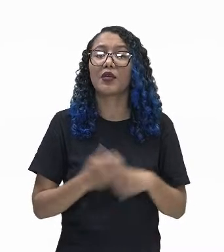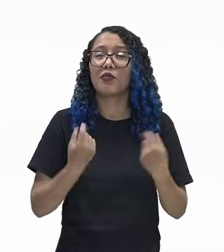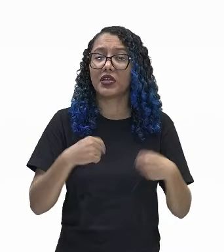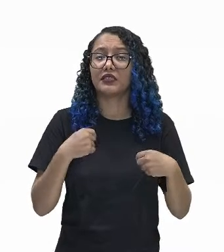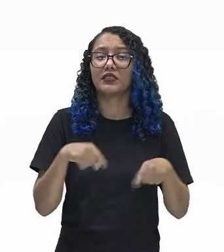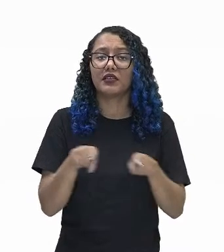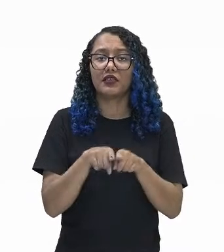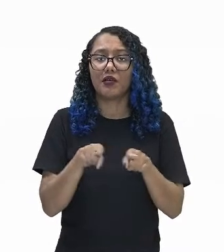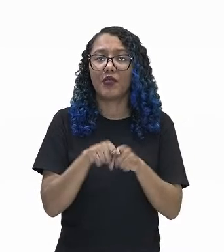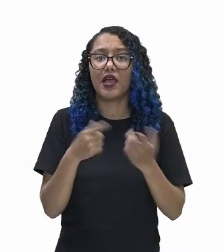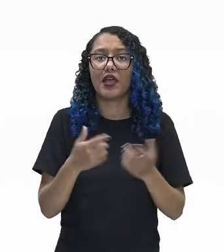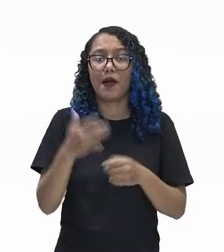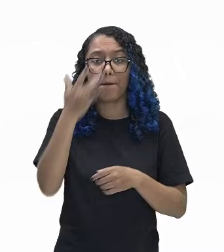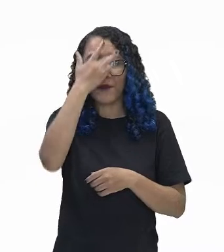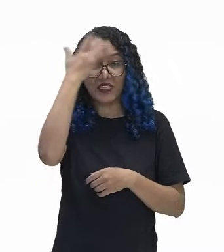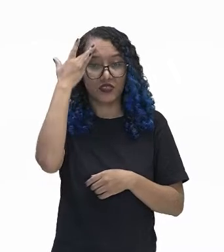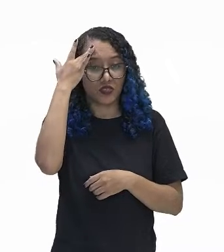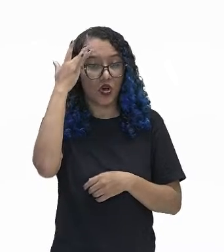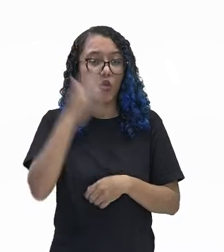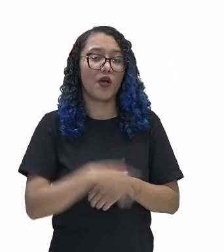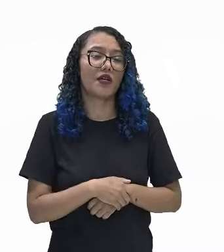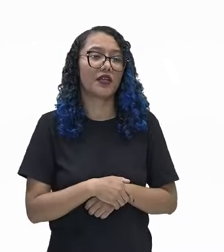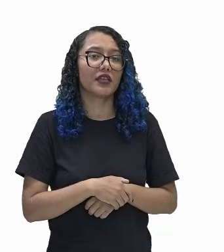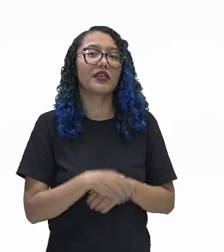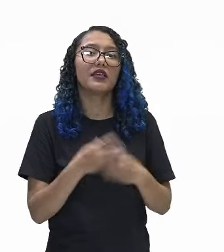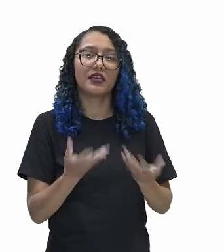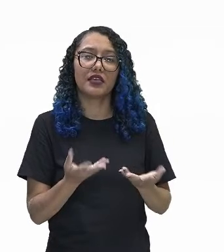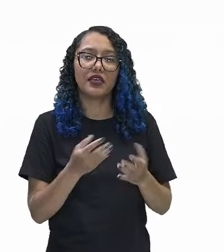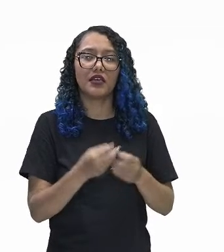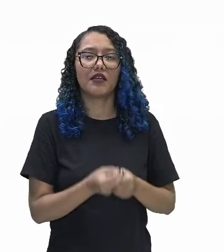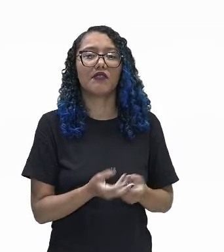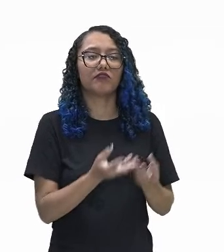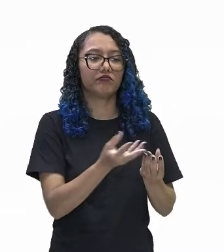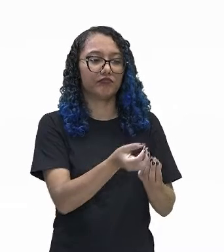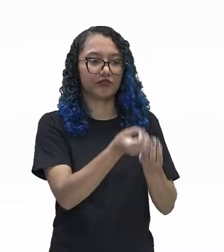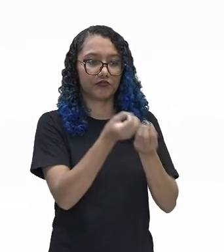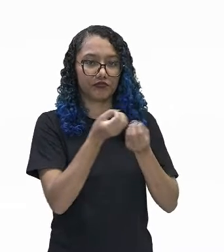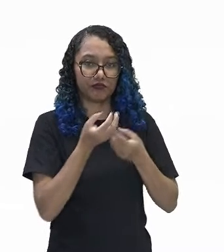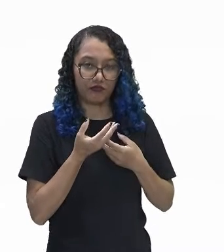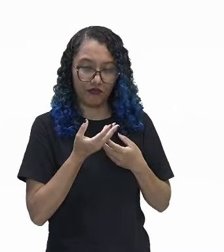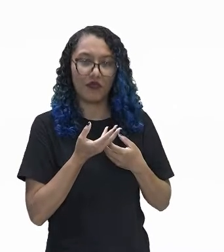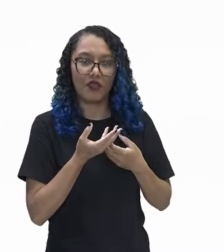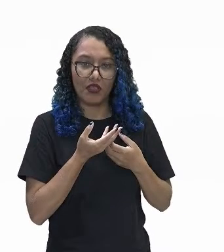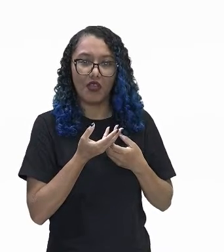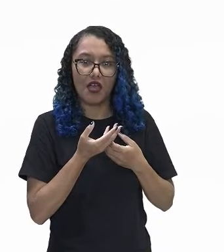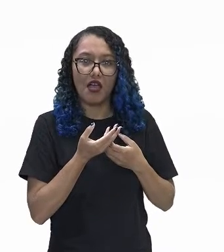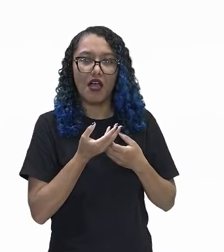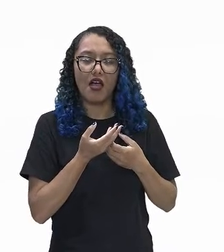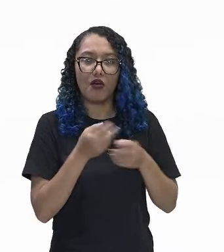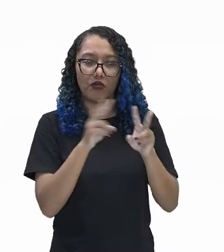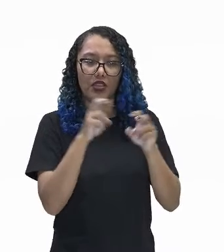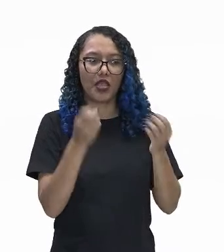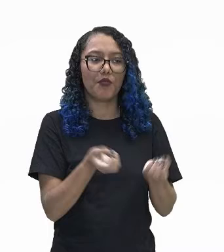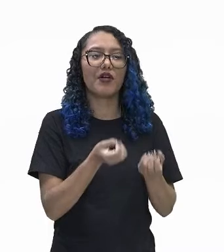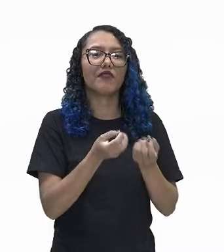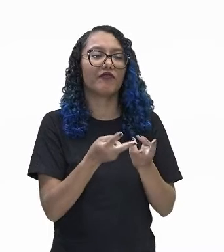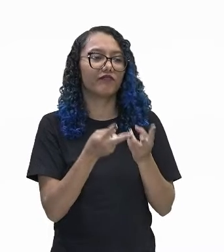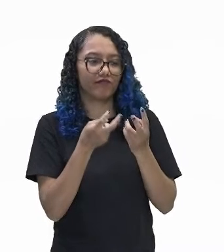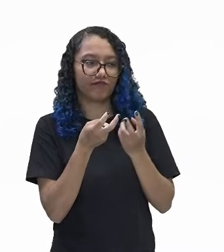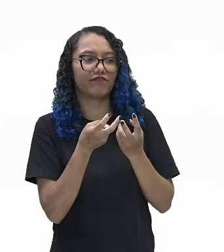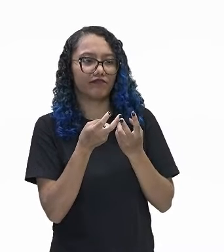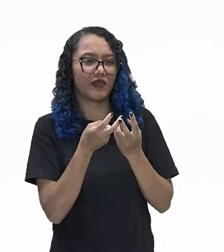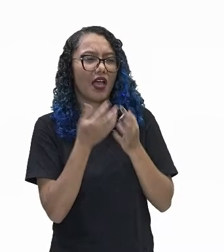ter alguém para escutá-lo, né? Para receber essa mensagem, que nós chamamos de receptor